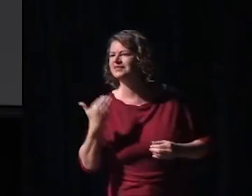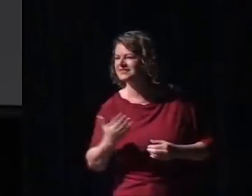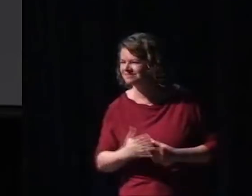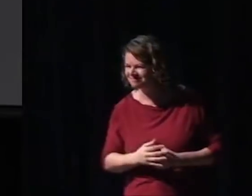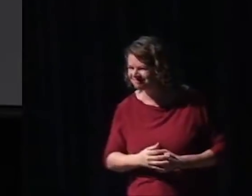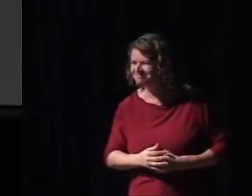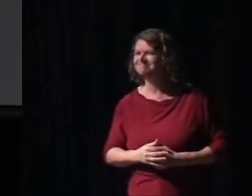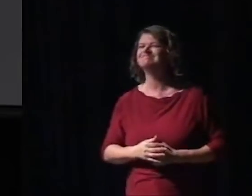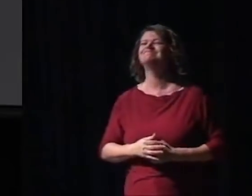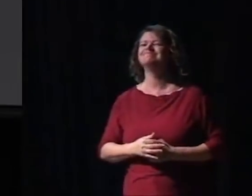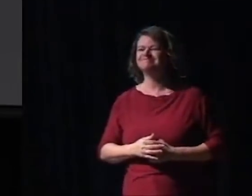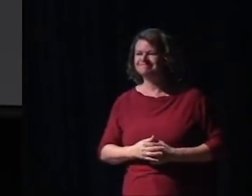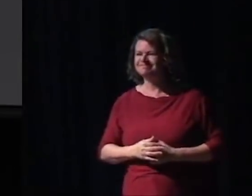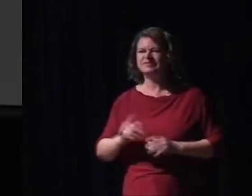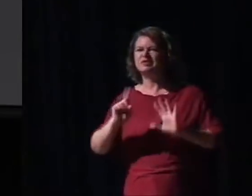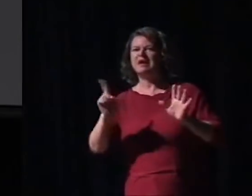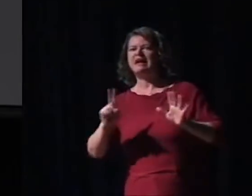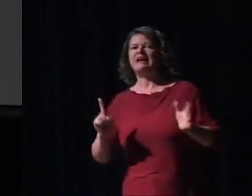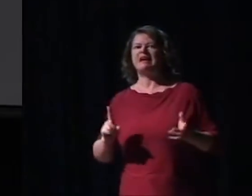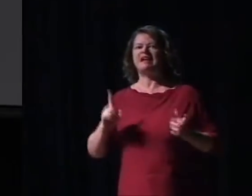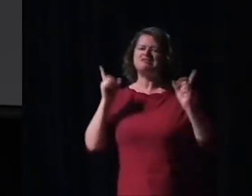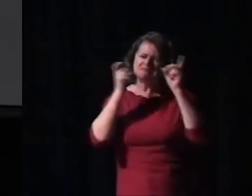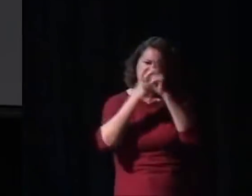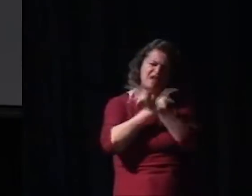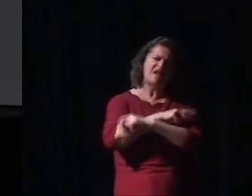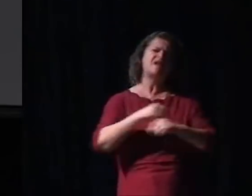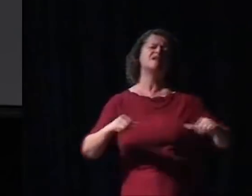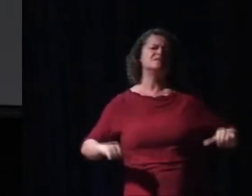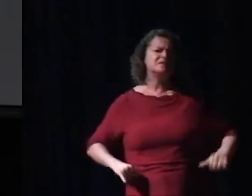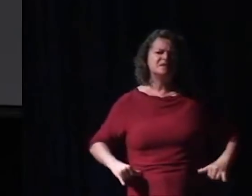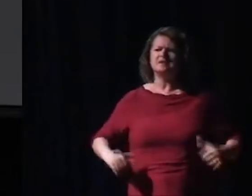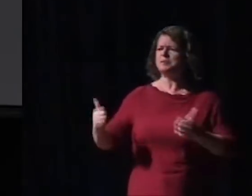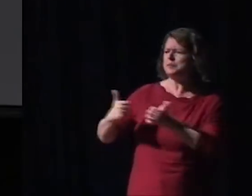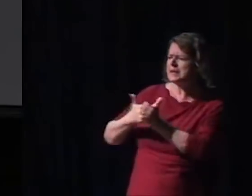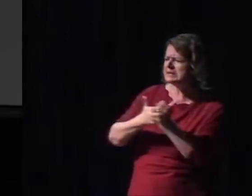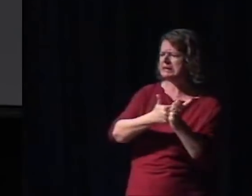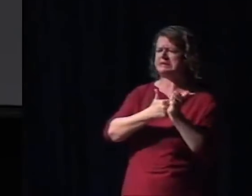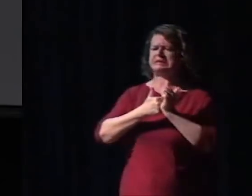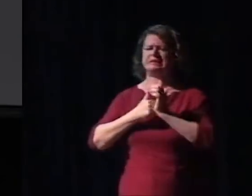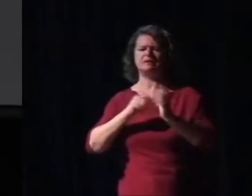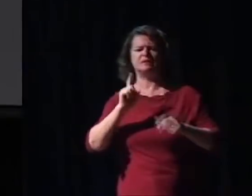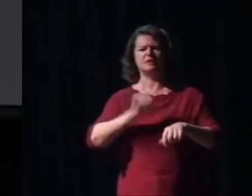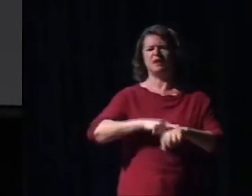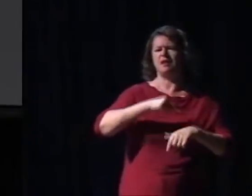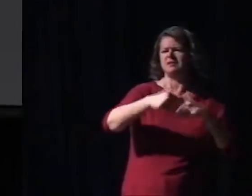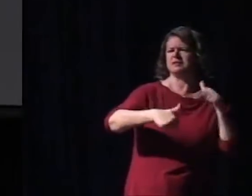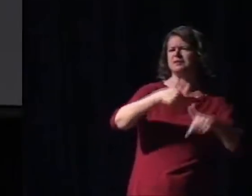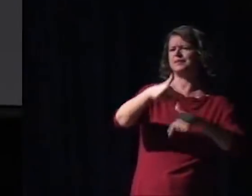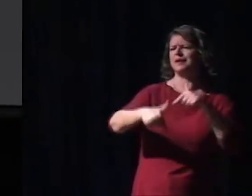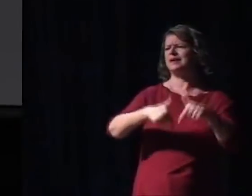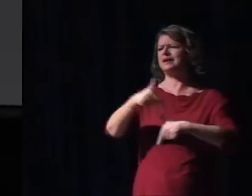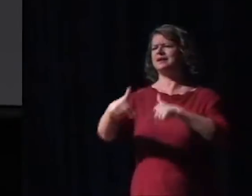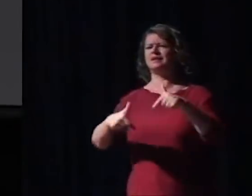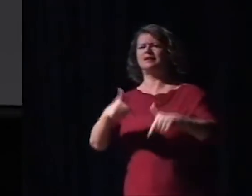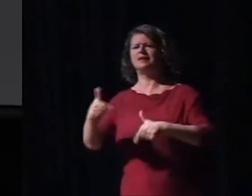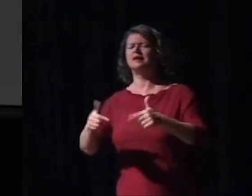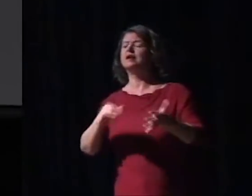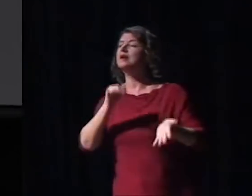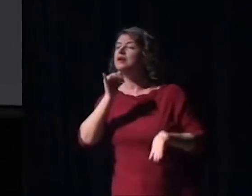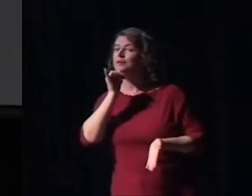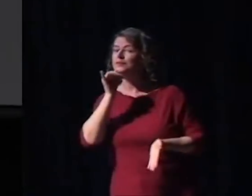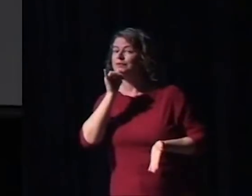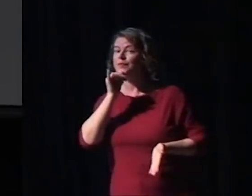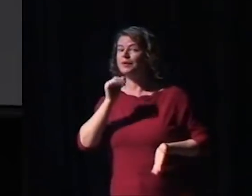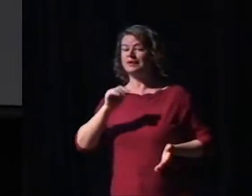complicadas, não é a perseguição no trabalho. O salário é um direito universal do homem. Aquele que trabalha tem direito